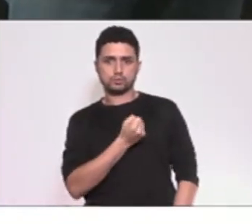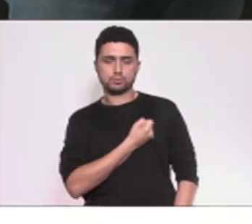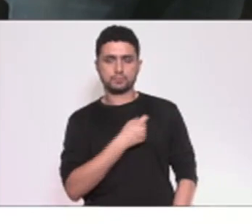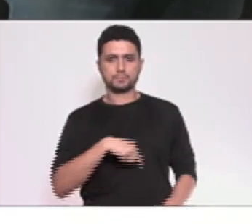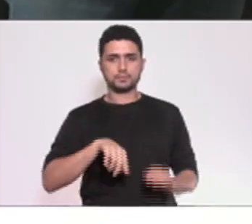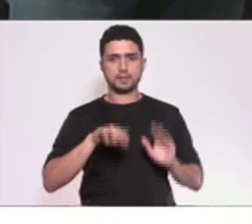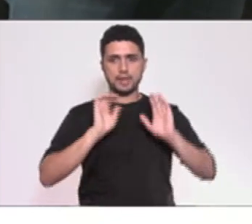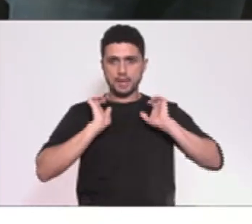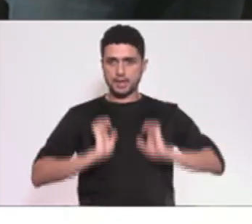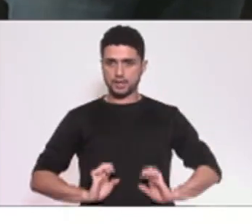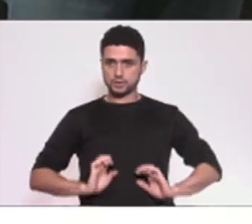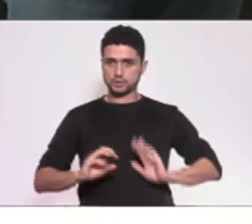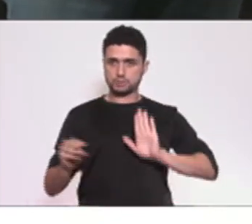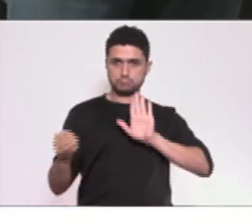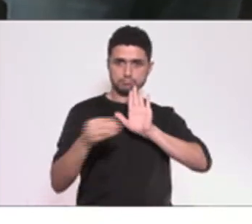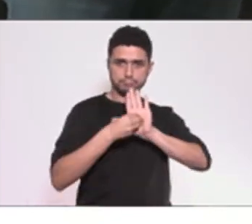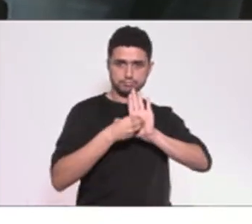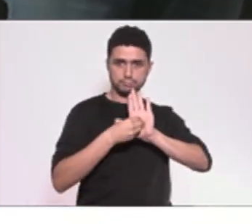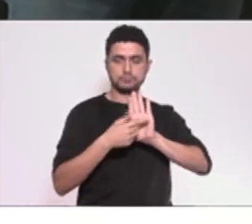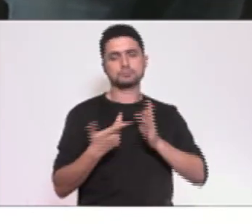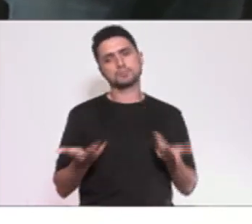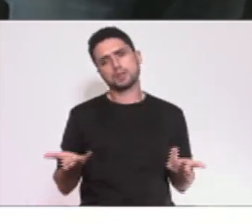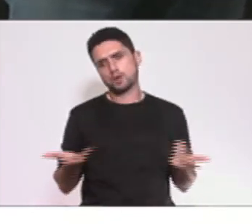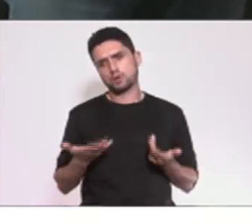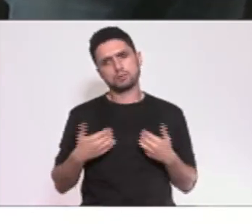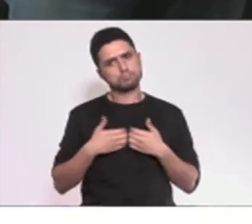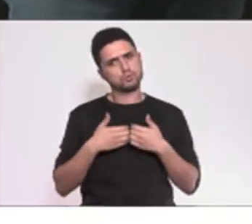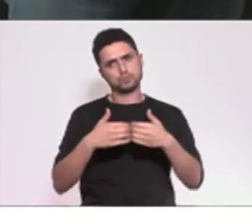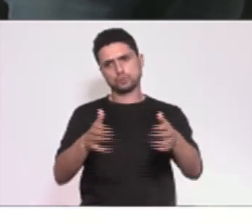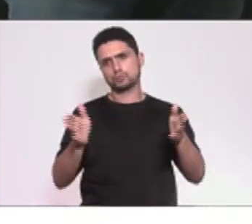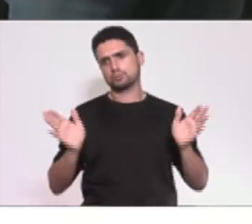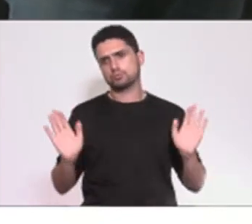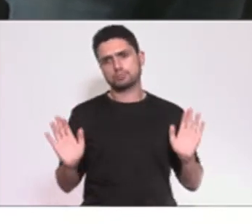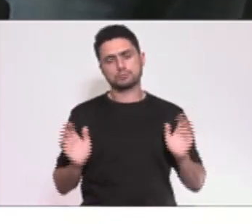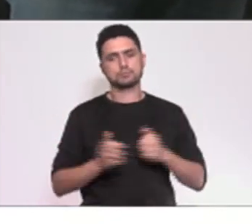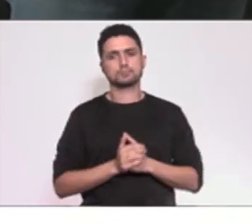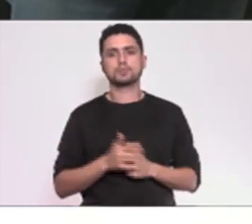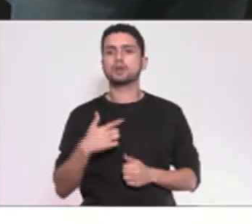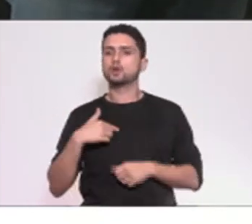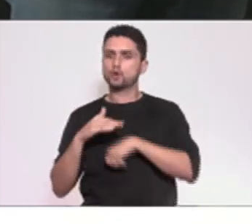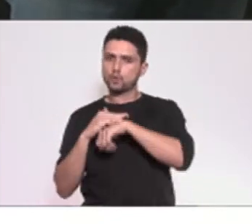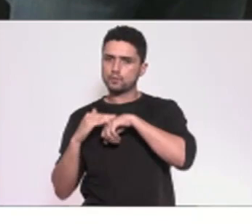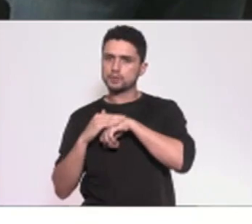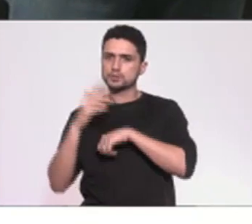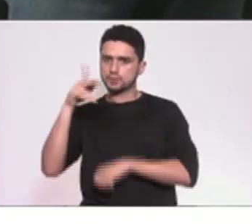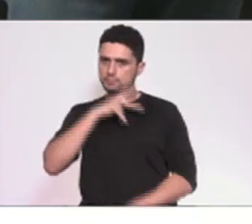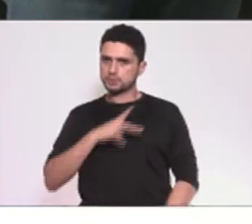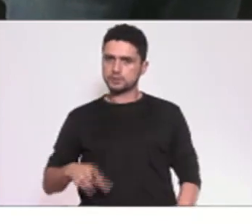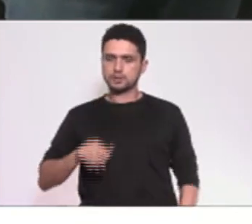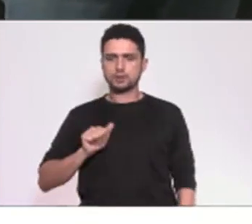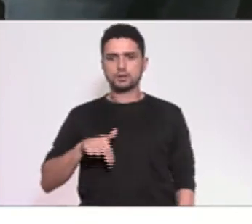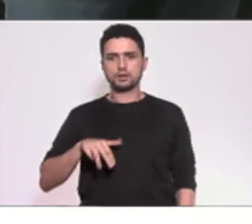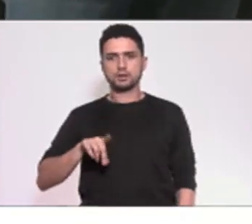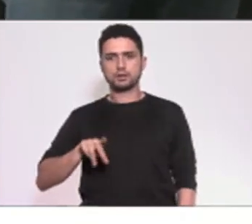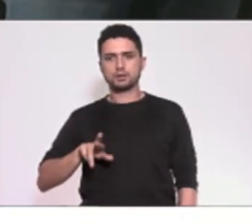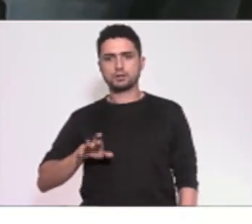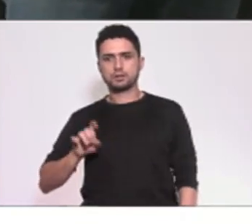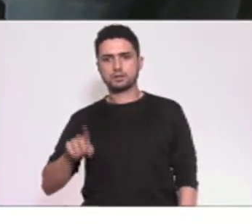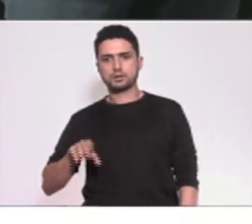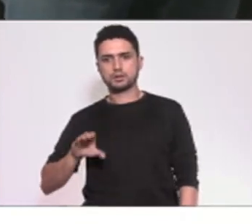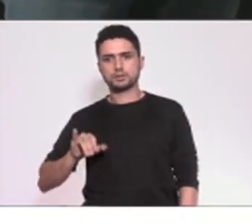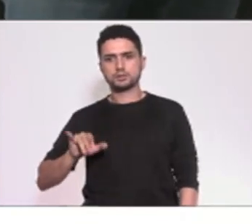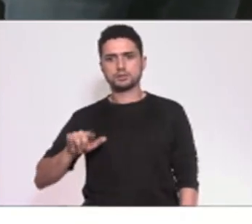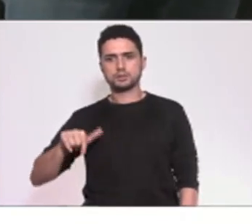o processo segue. E falei com o presidente André Siciliano. Concluirei brevemente.